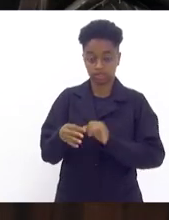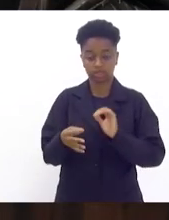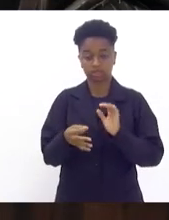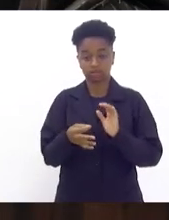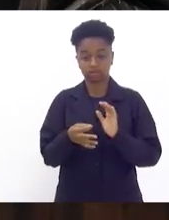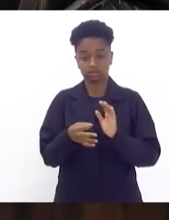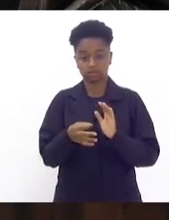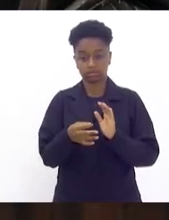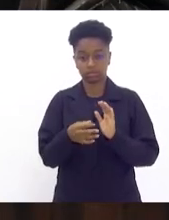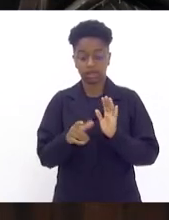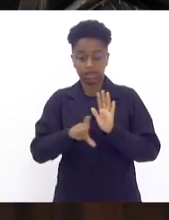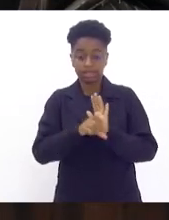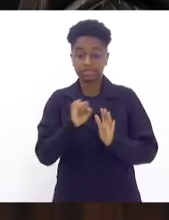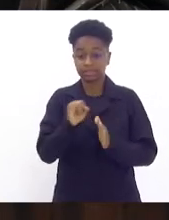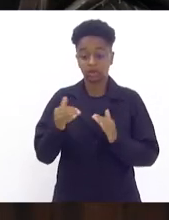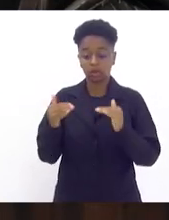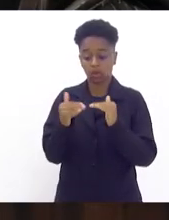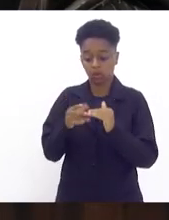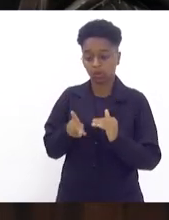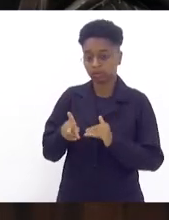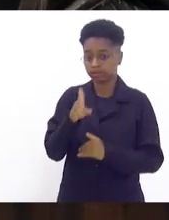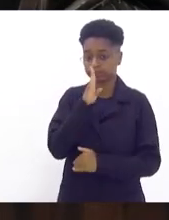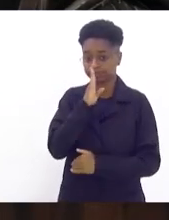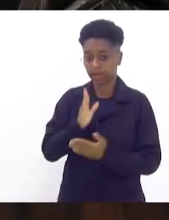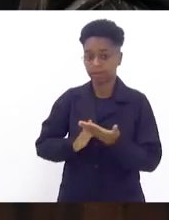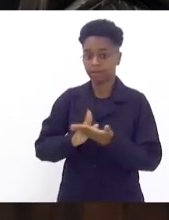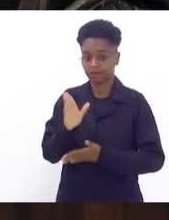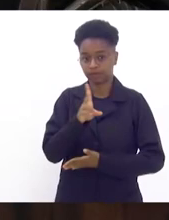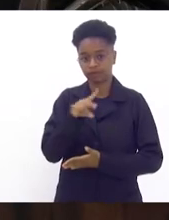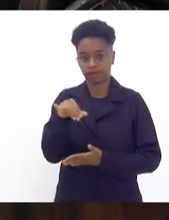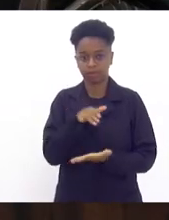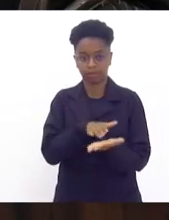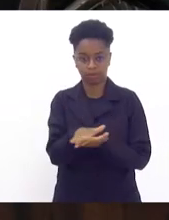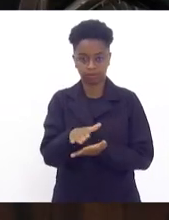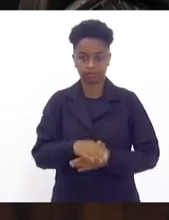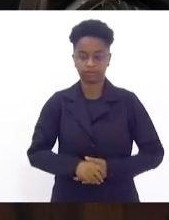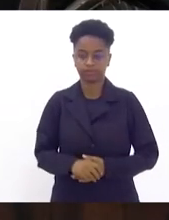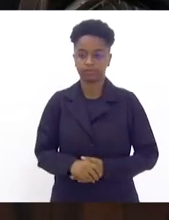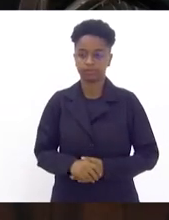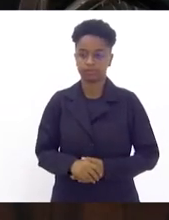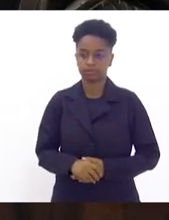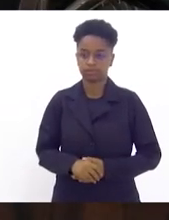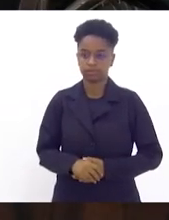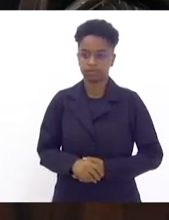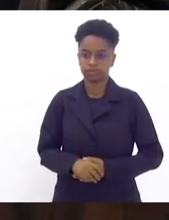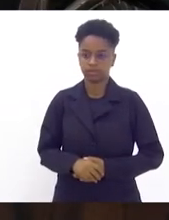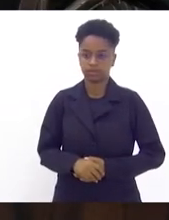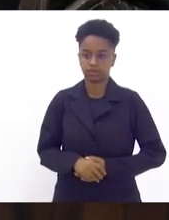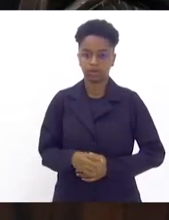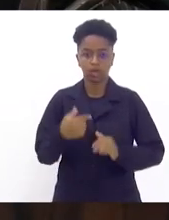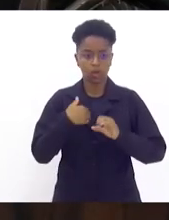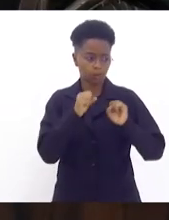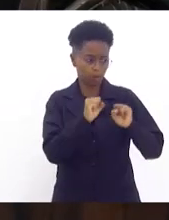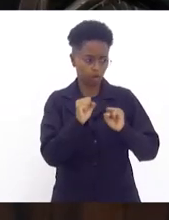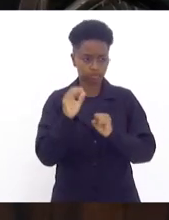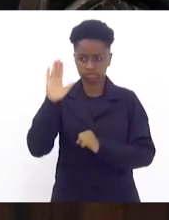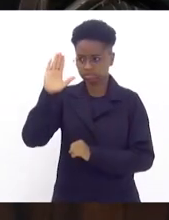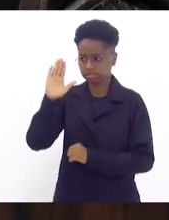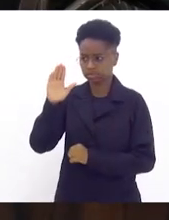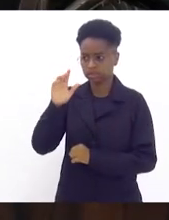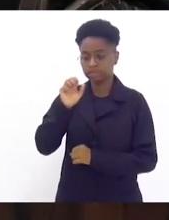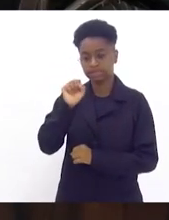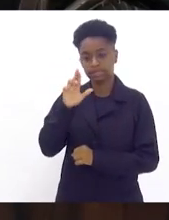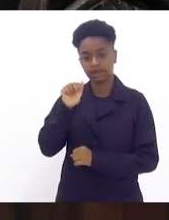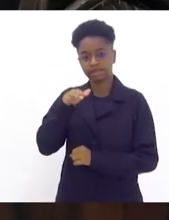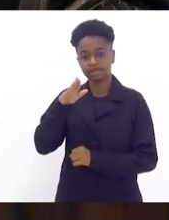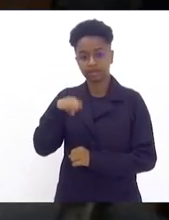aprovam, permaneçam como estão. Aprovado e vai à publicação. Lucinha, deputada Lucinha. Deputado Serafim.